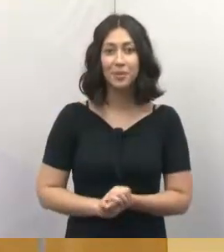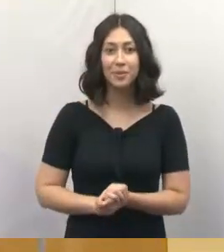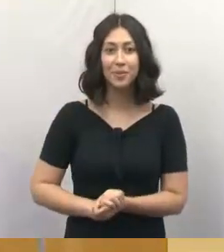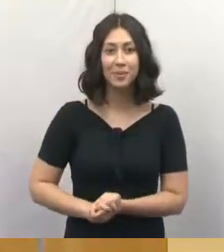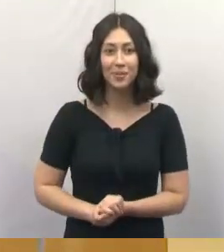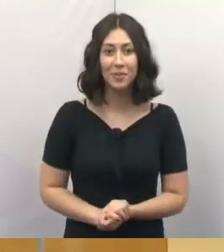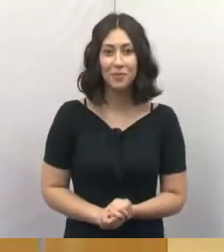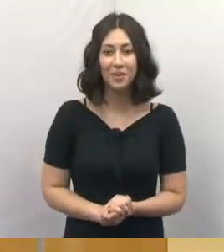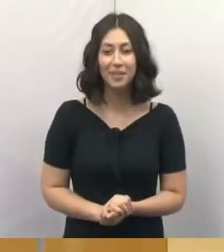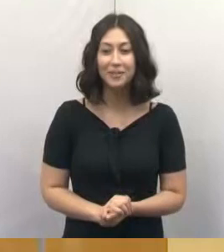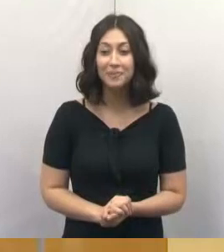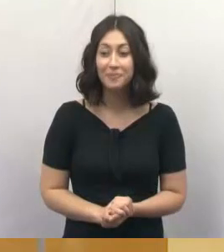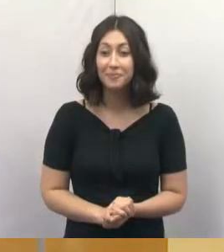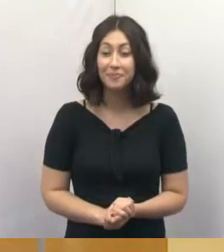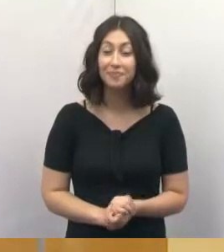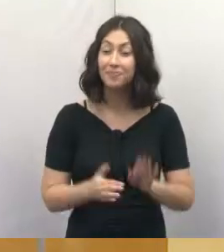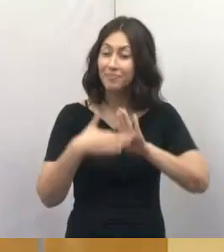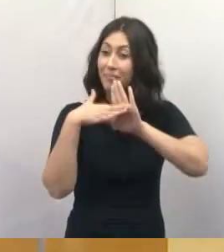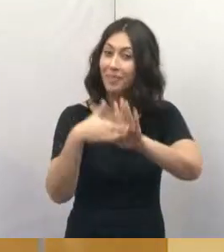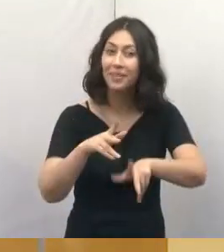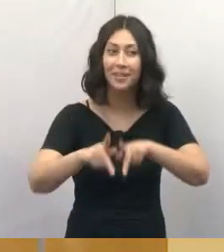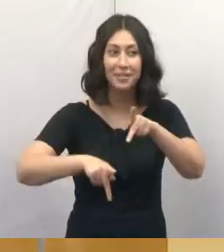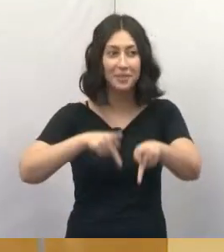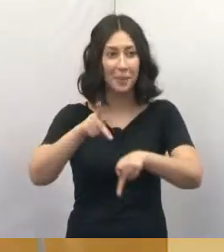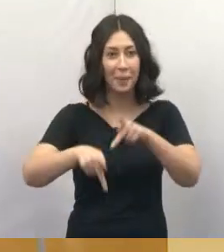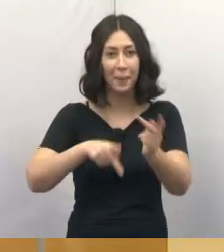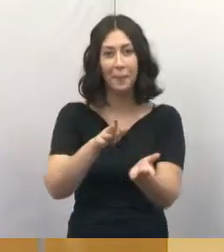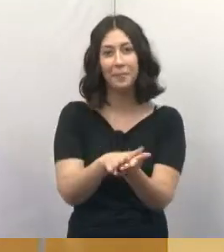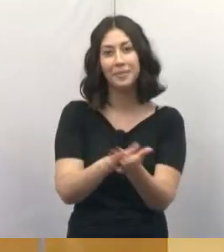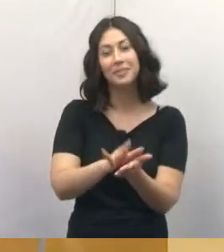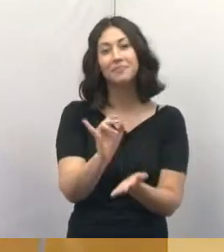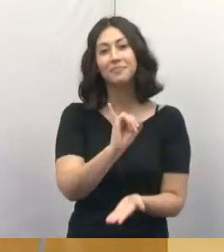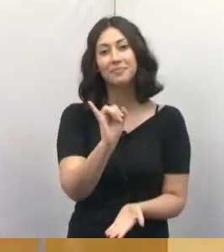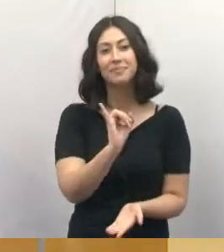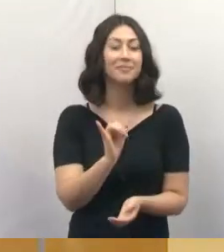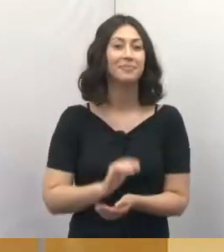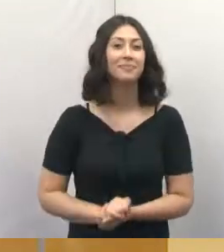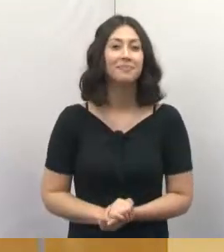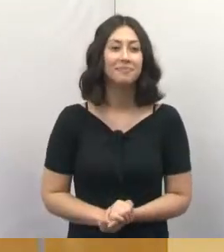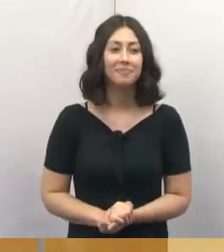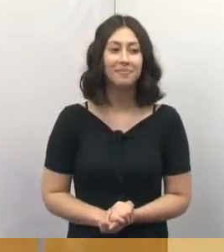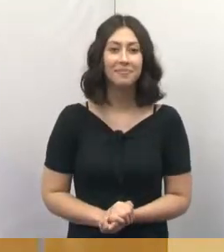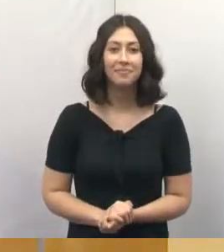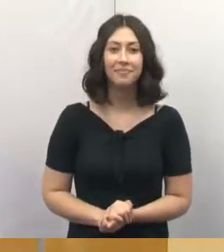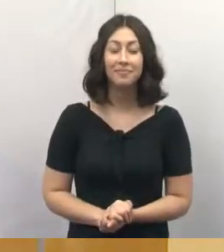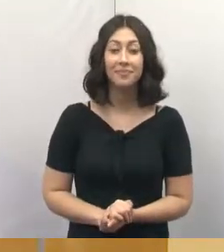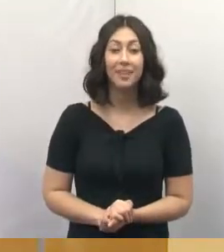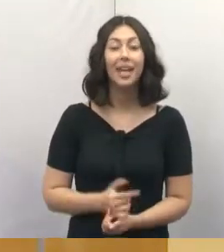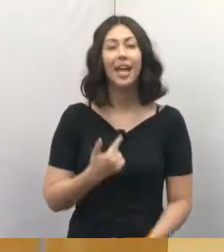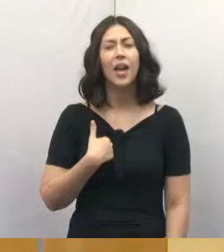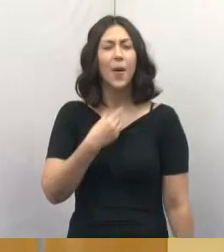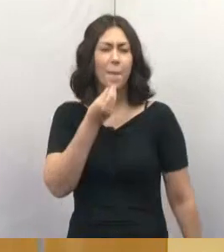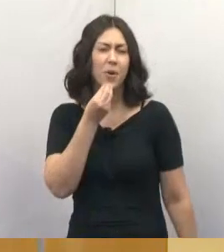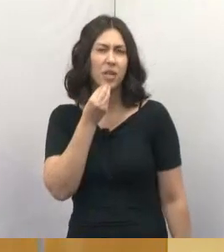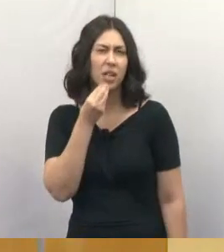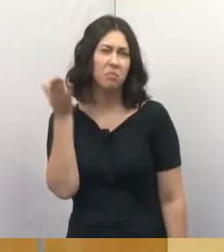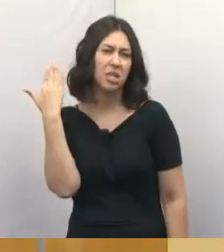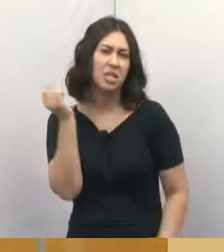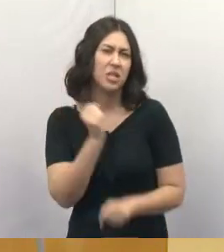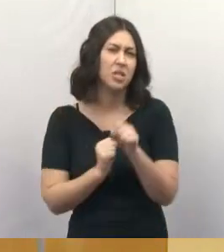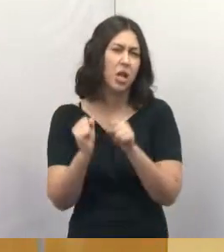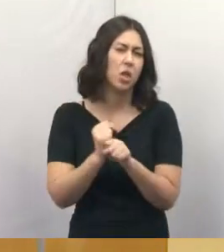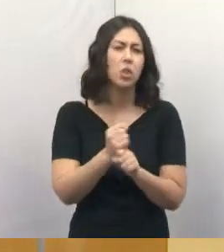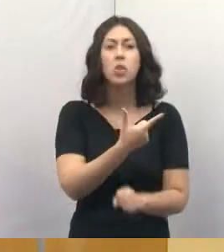viabilize isso para a população de Jacareí. Eu tive a oportunidade, no início dos anos